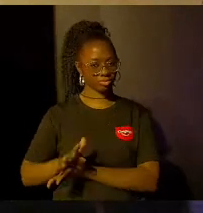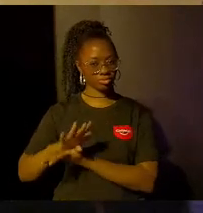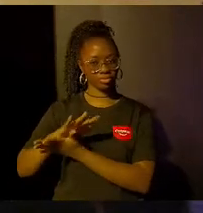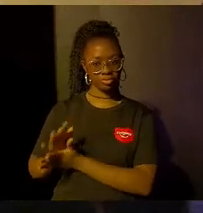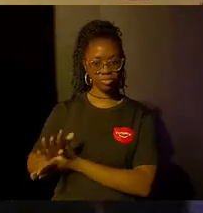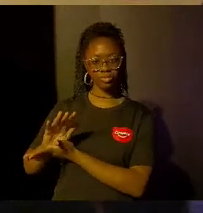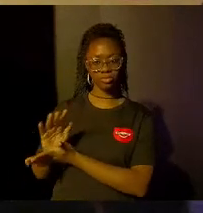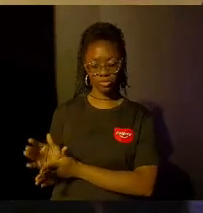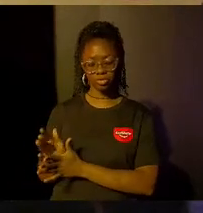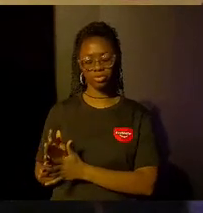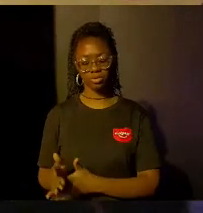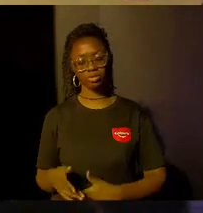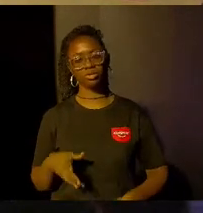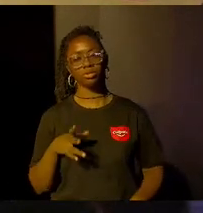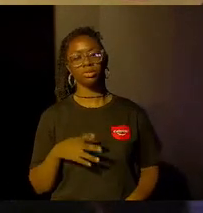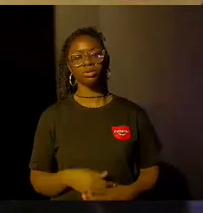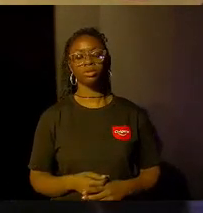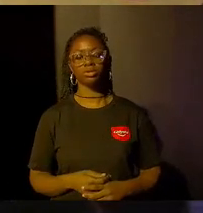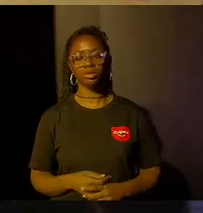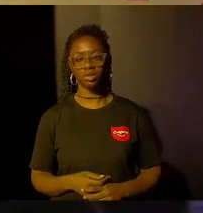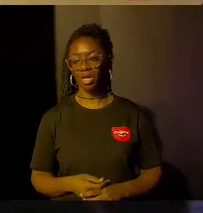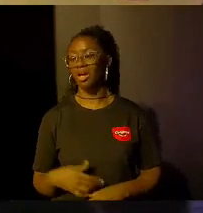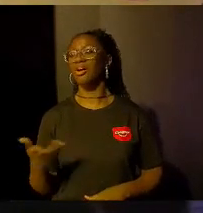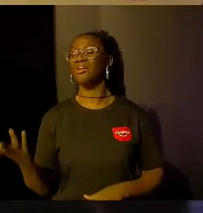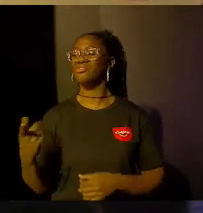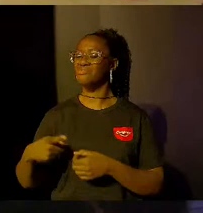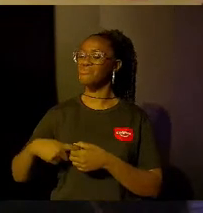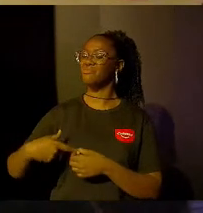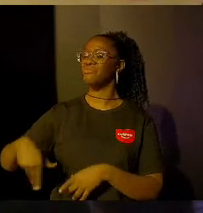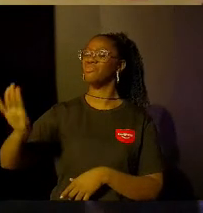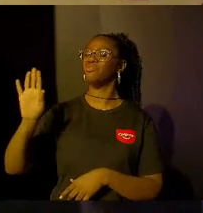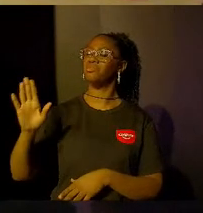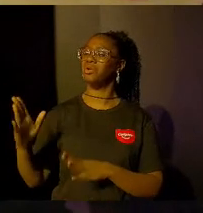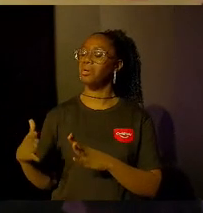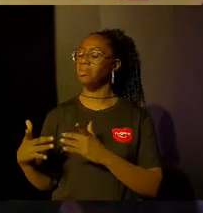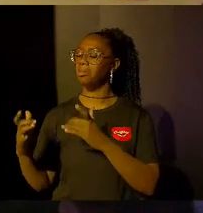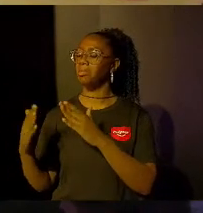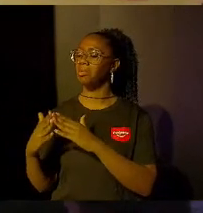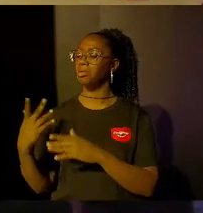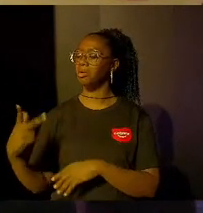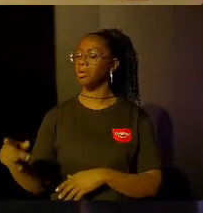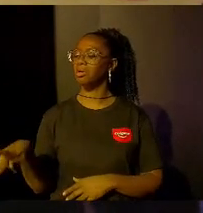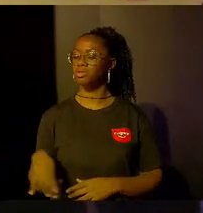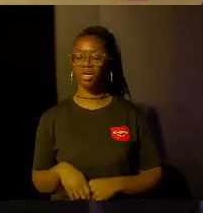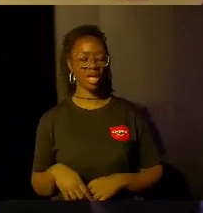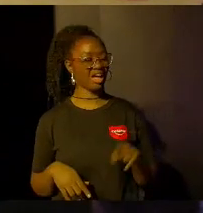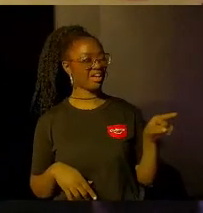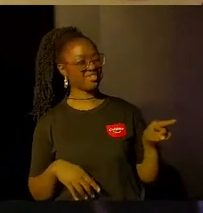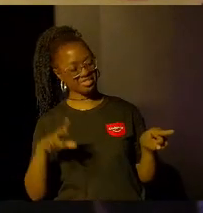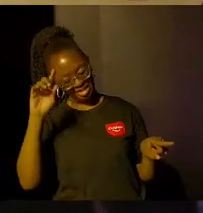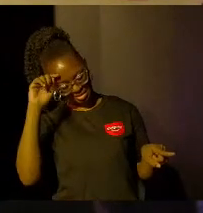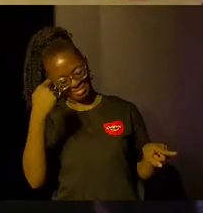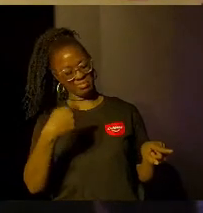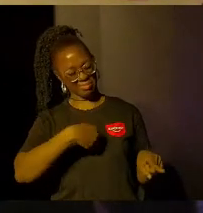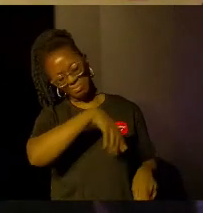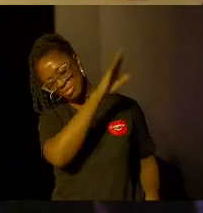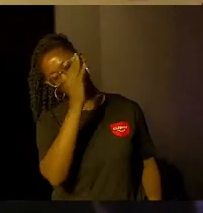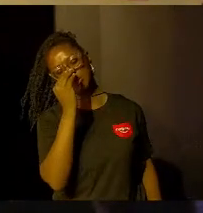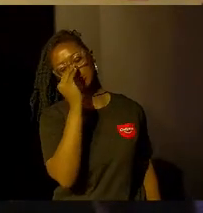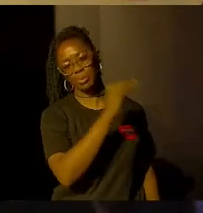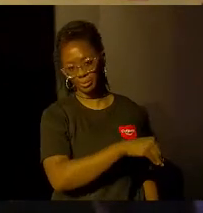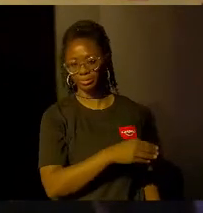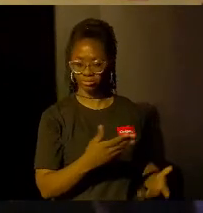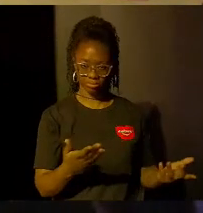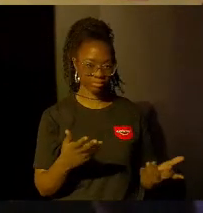muito como ouvir vai para a tua terra a sua preta e portanto eu nunca